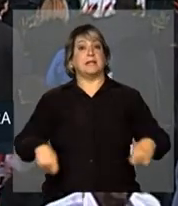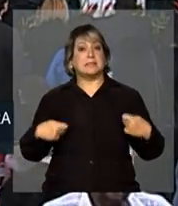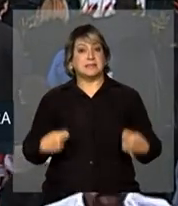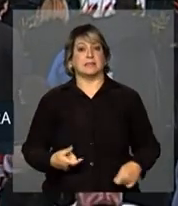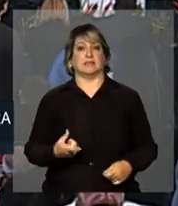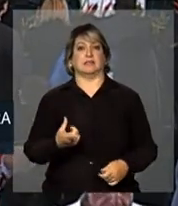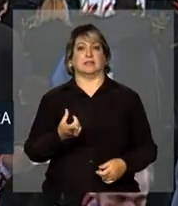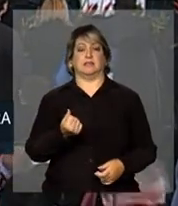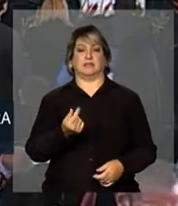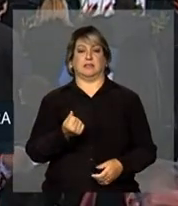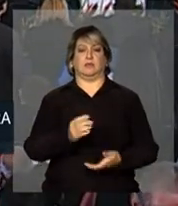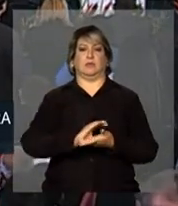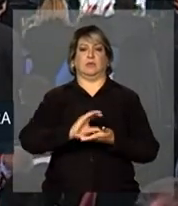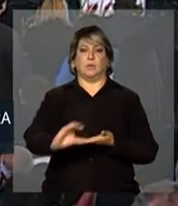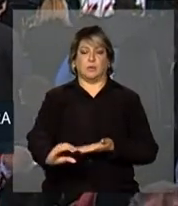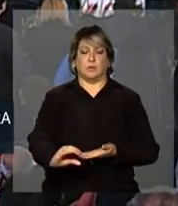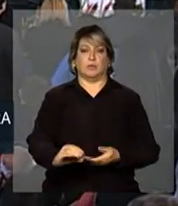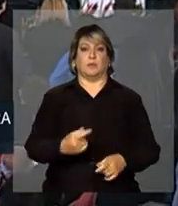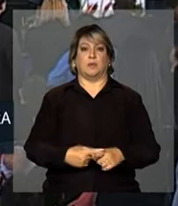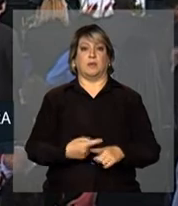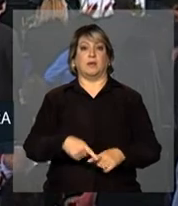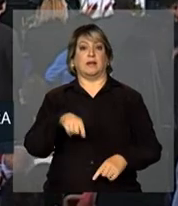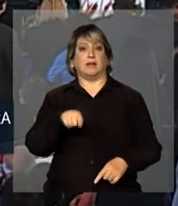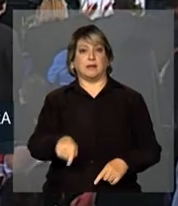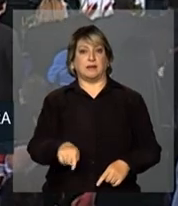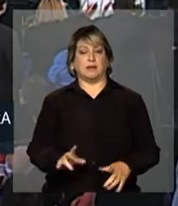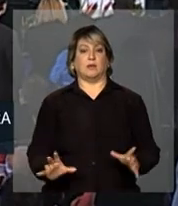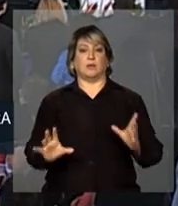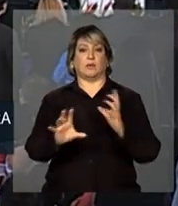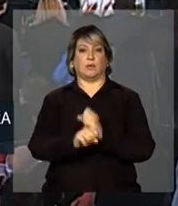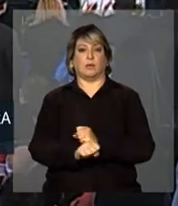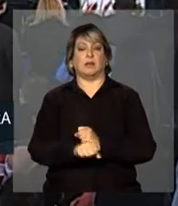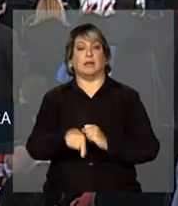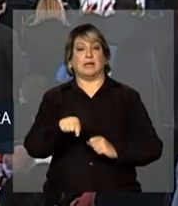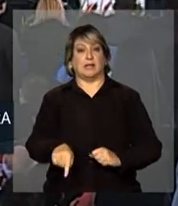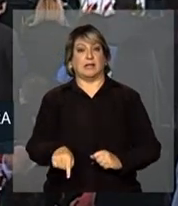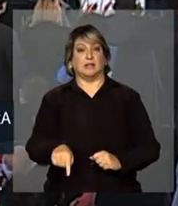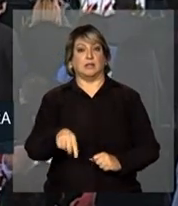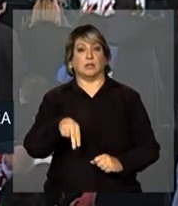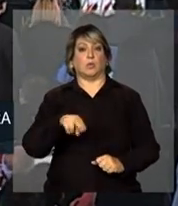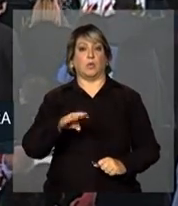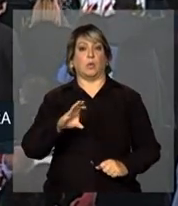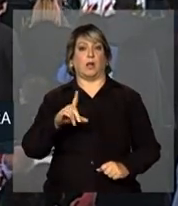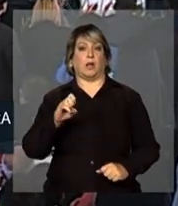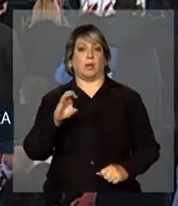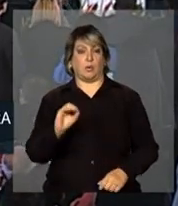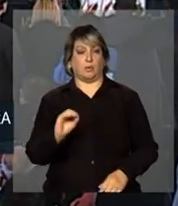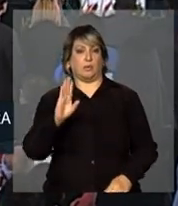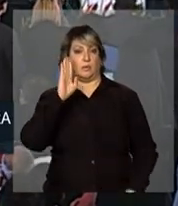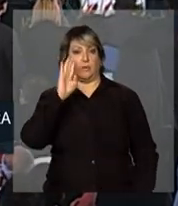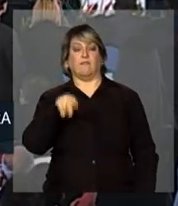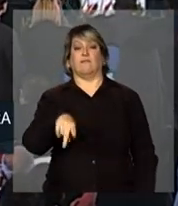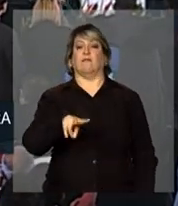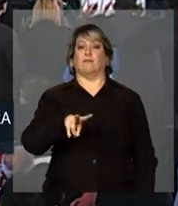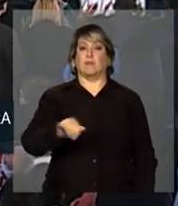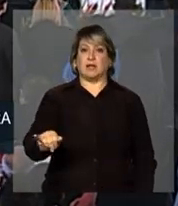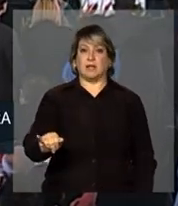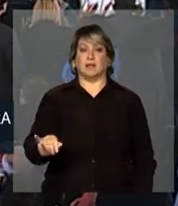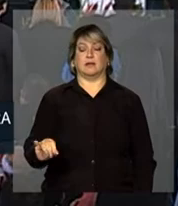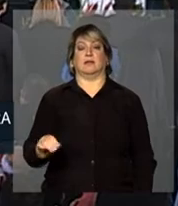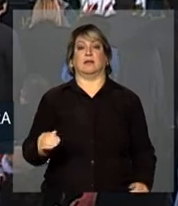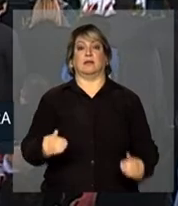recursos, porque ela completa esse núcleo que vai